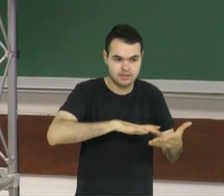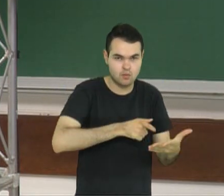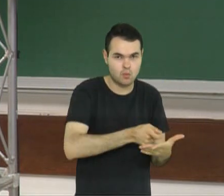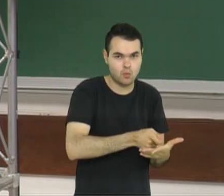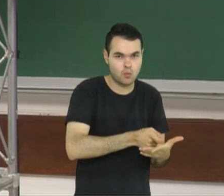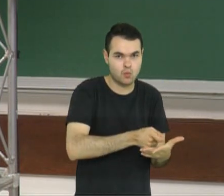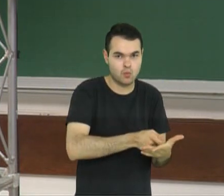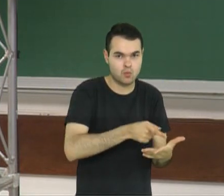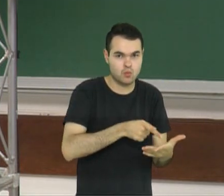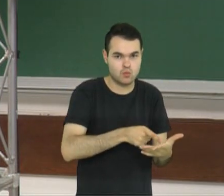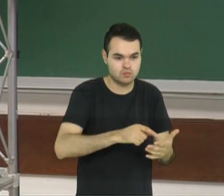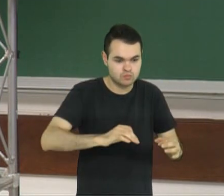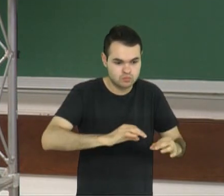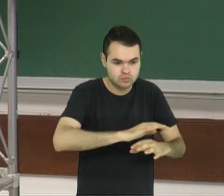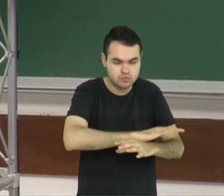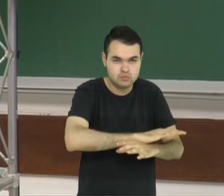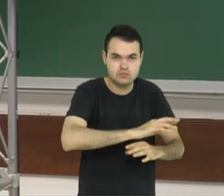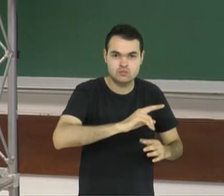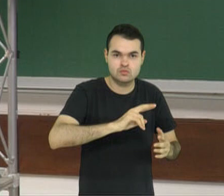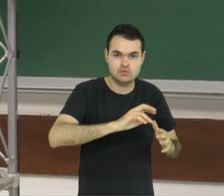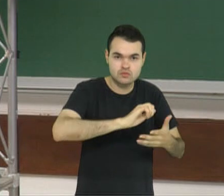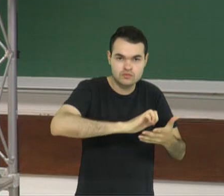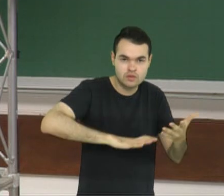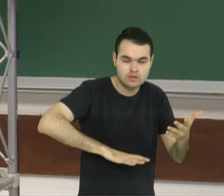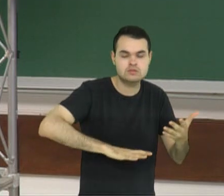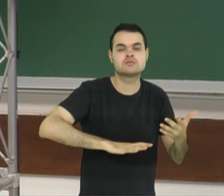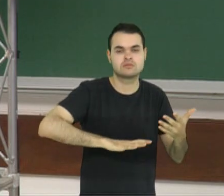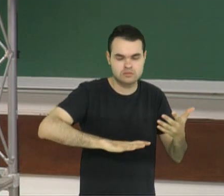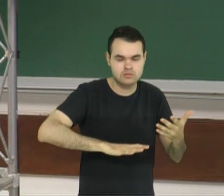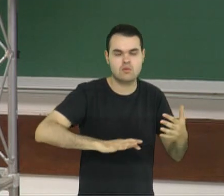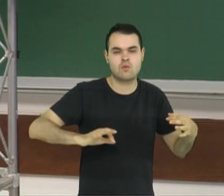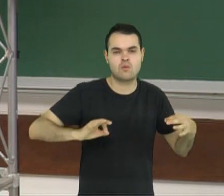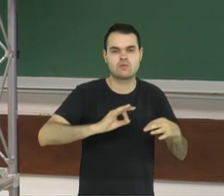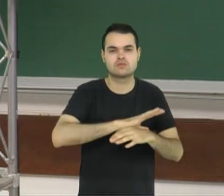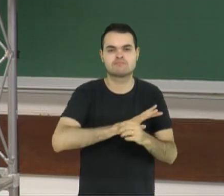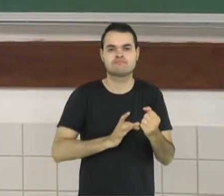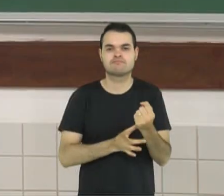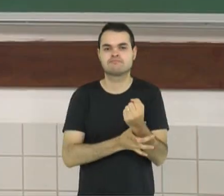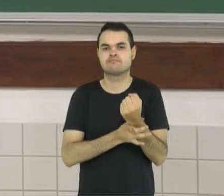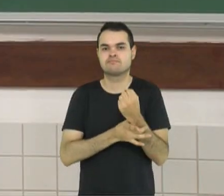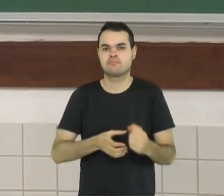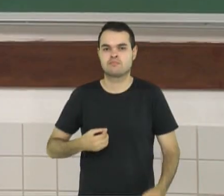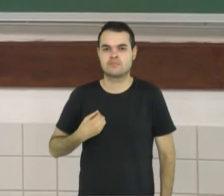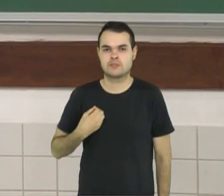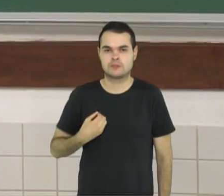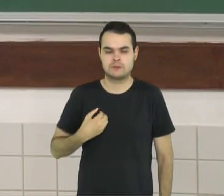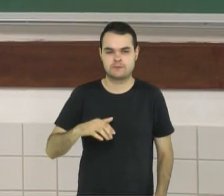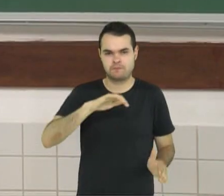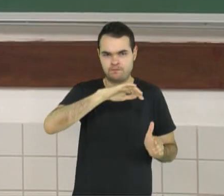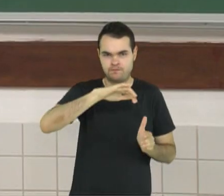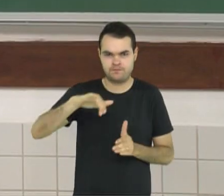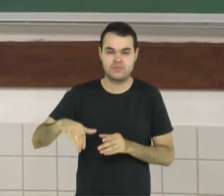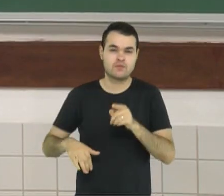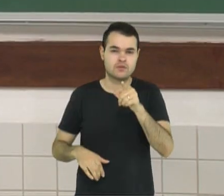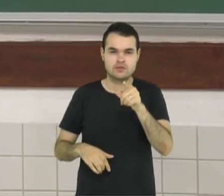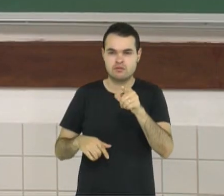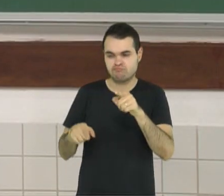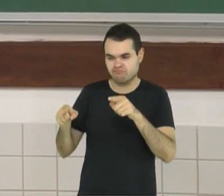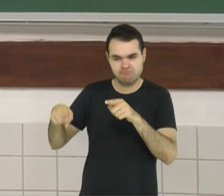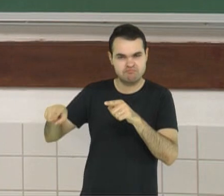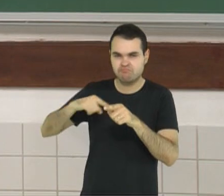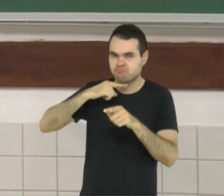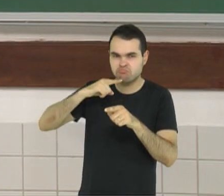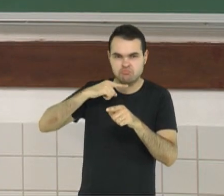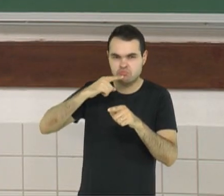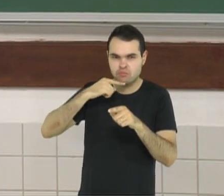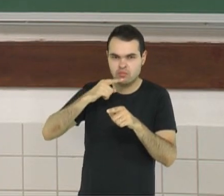obrigatória, realize as duas atividades e assim você gera sua presença. Já você, aluno que não tem acesso às plataformas do